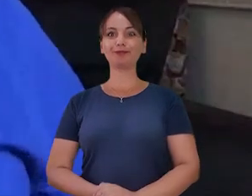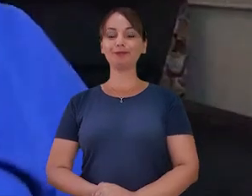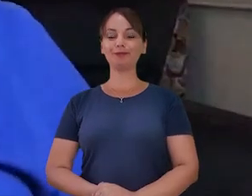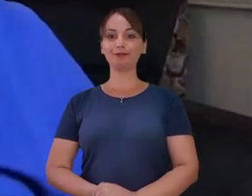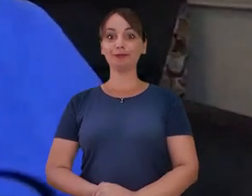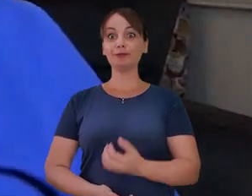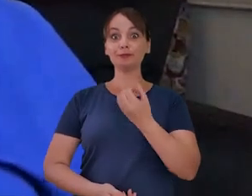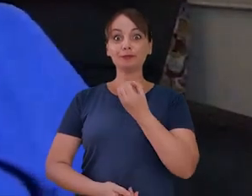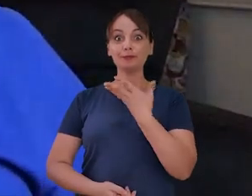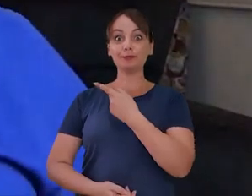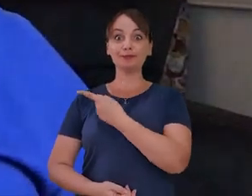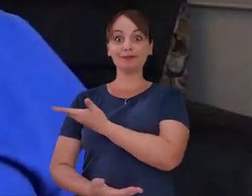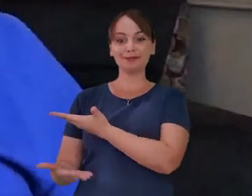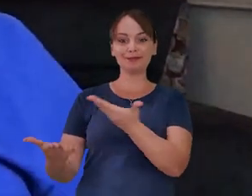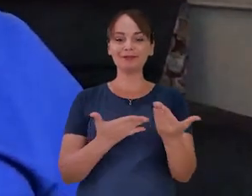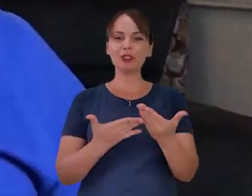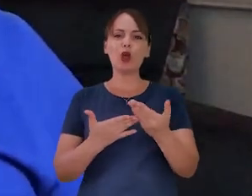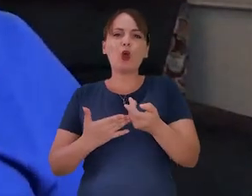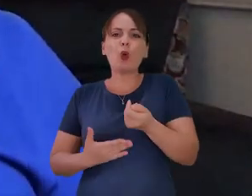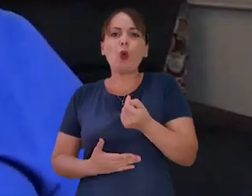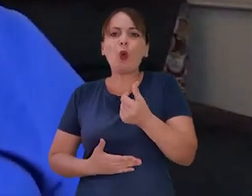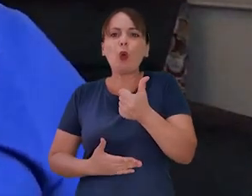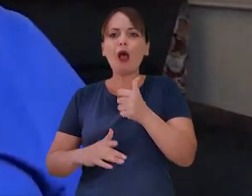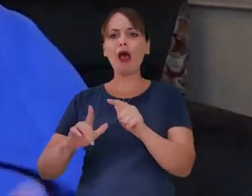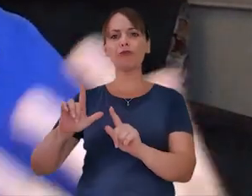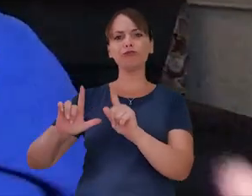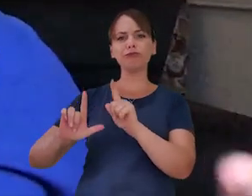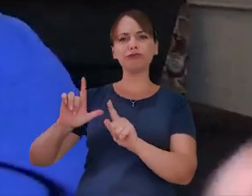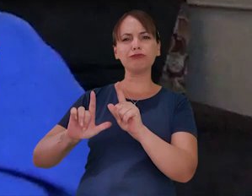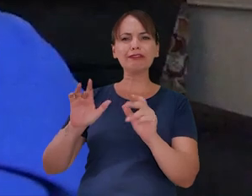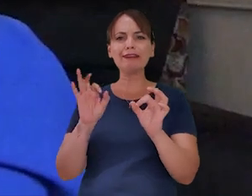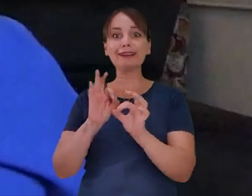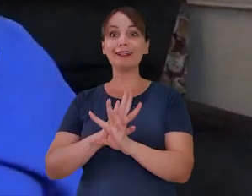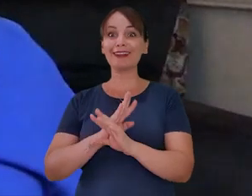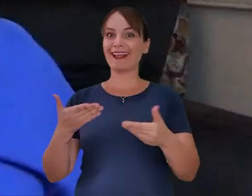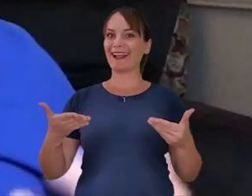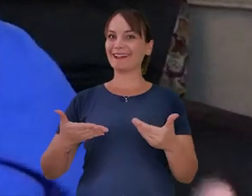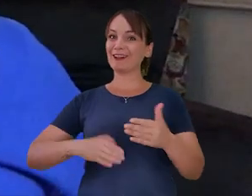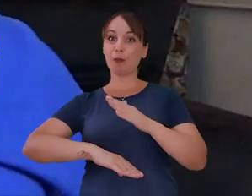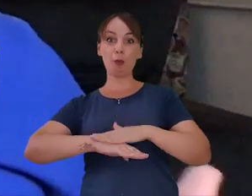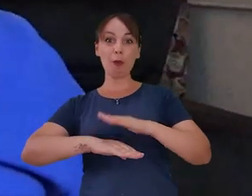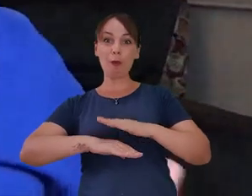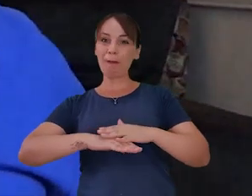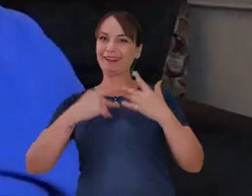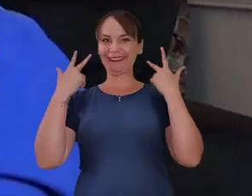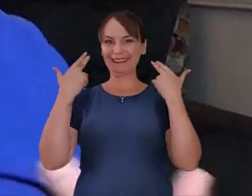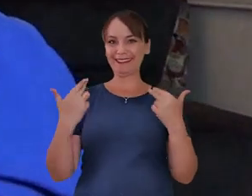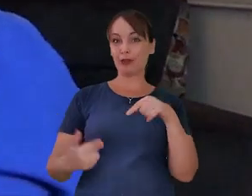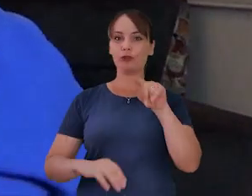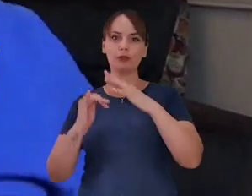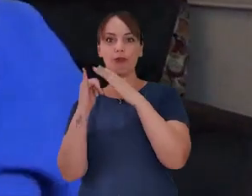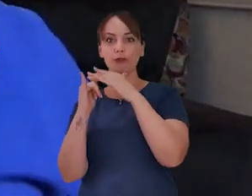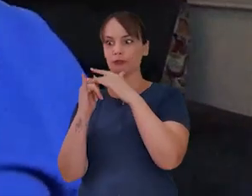Bom, pessoal, o nosso programa está quase chegando ao final e chegou aquele momento clássico de você curtir, vá lá no nosso canal,